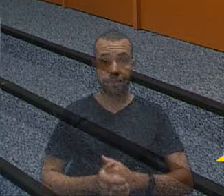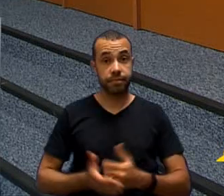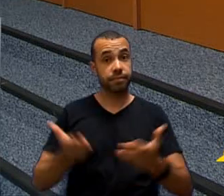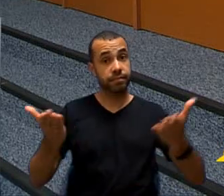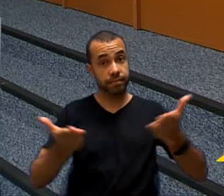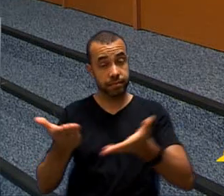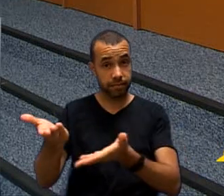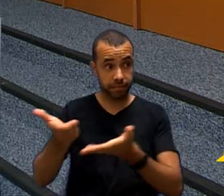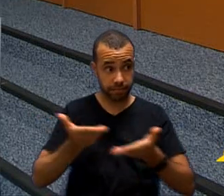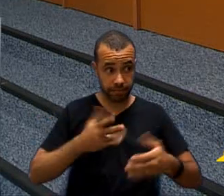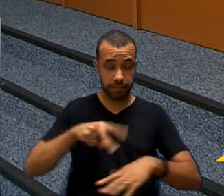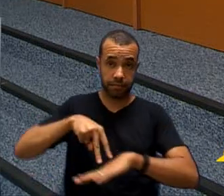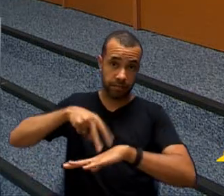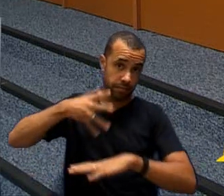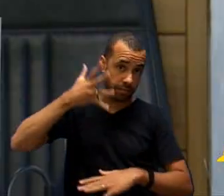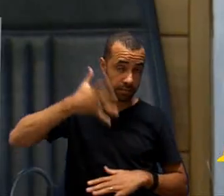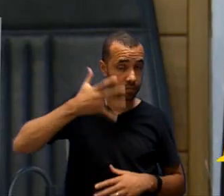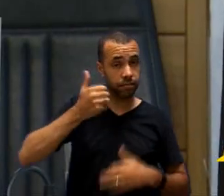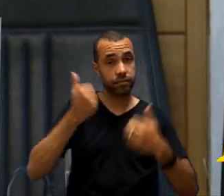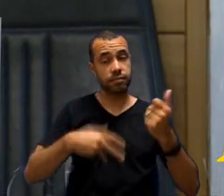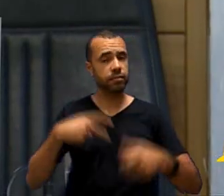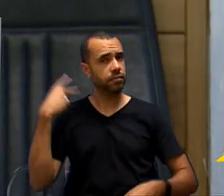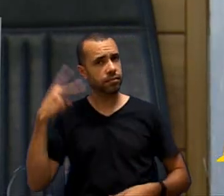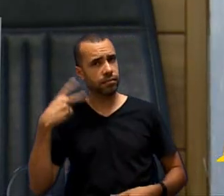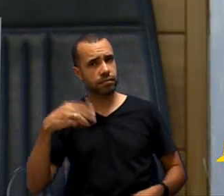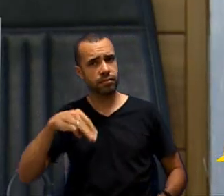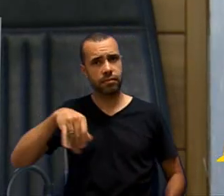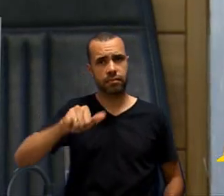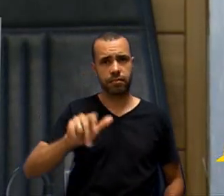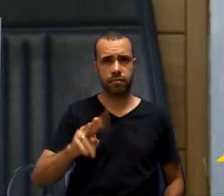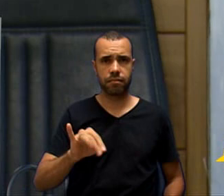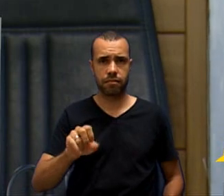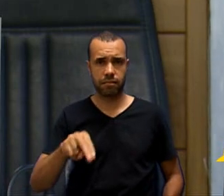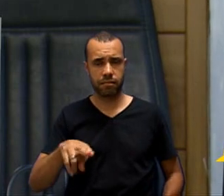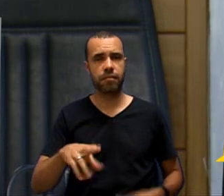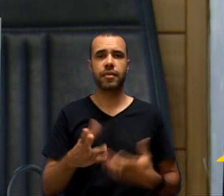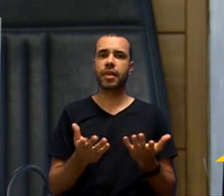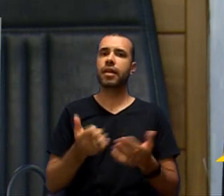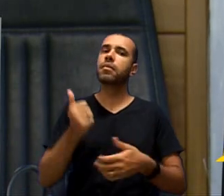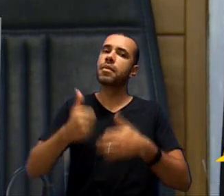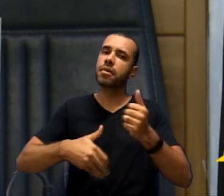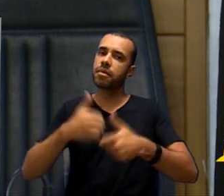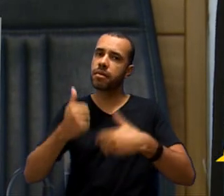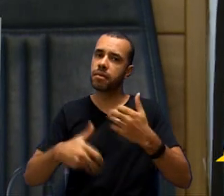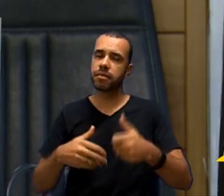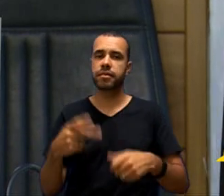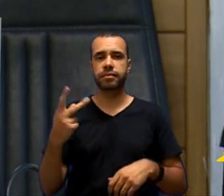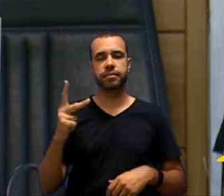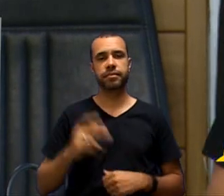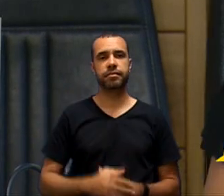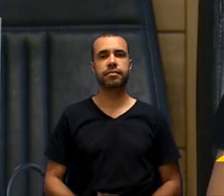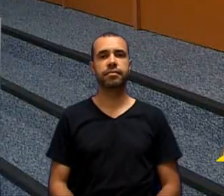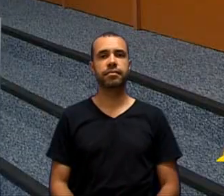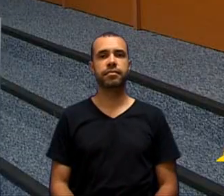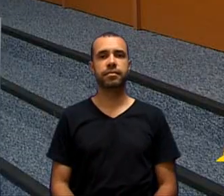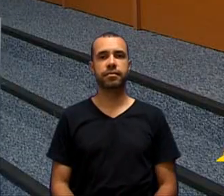Convido agora à tribuna o vereador Milton Luiz Bianco Moreira para prestar o seu depoimento.